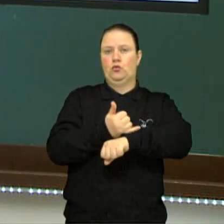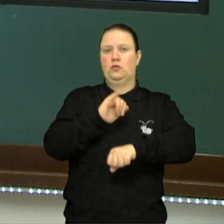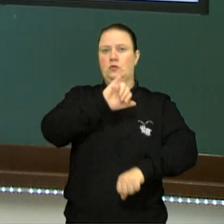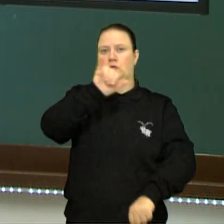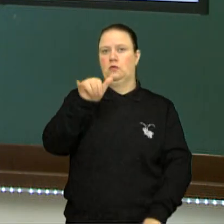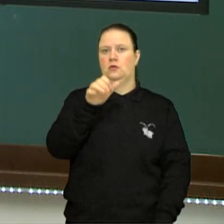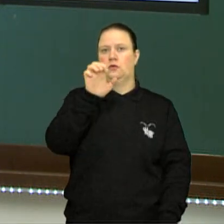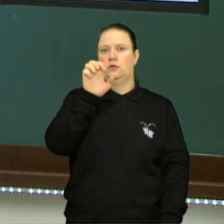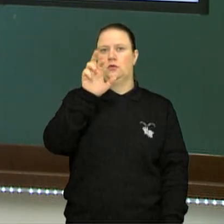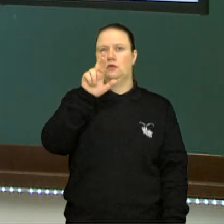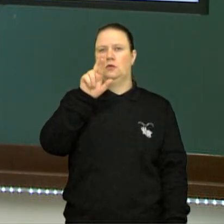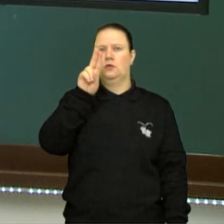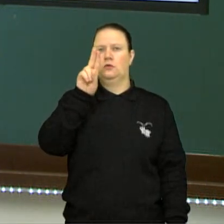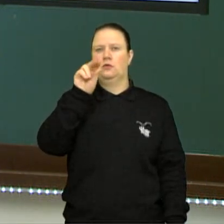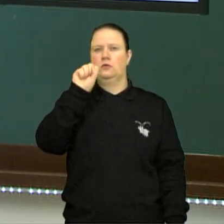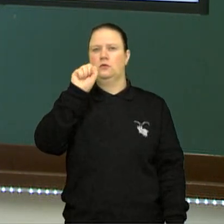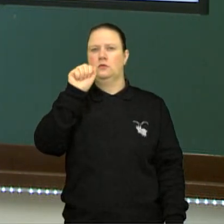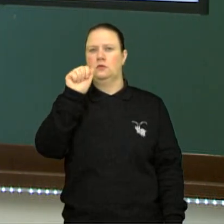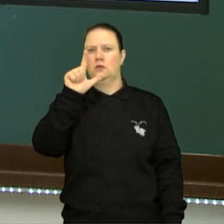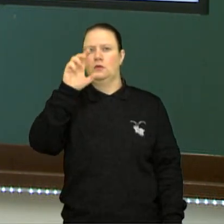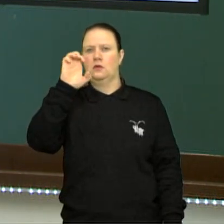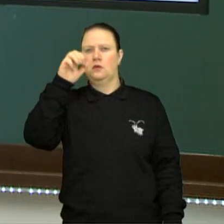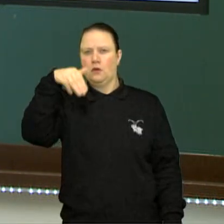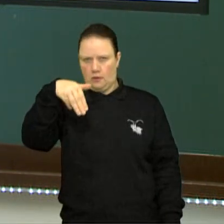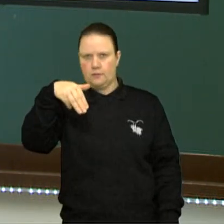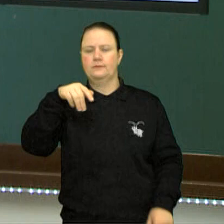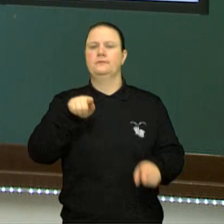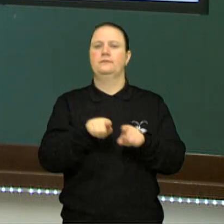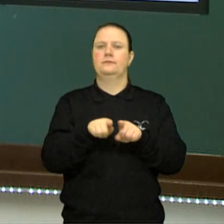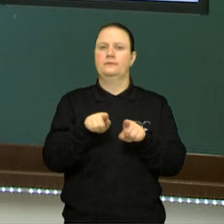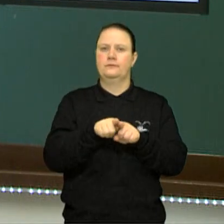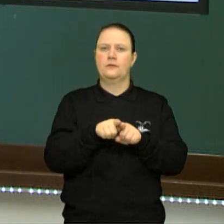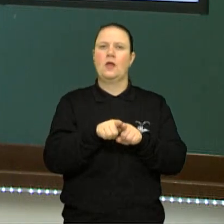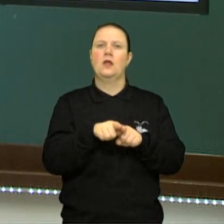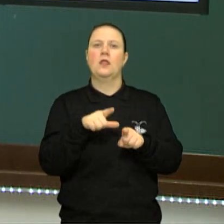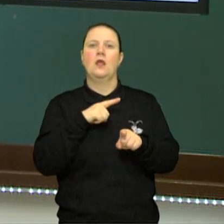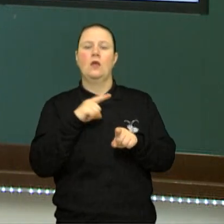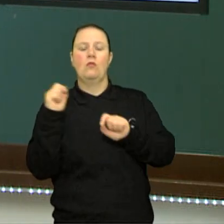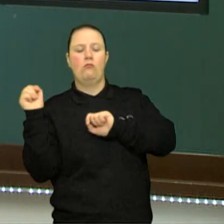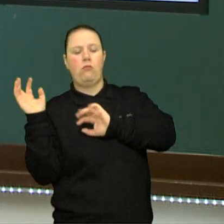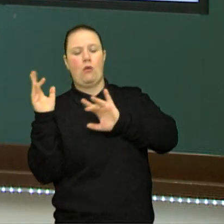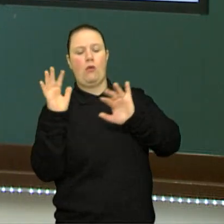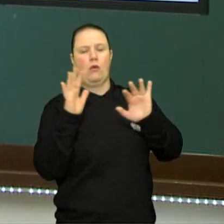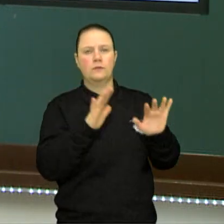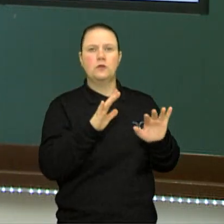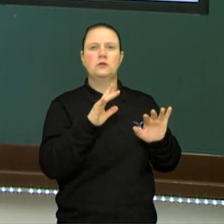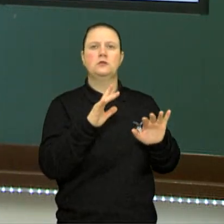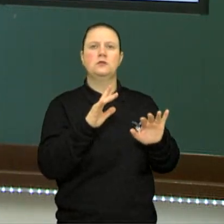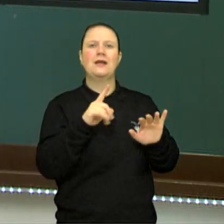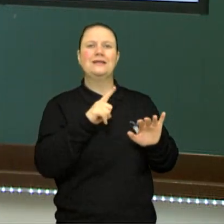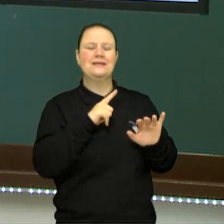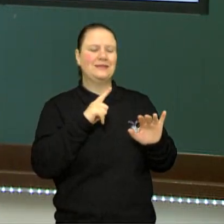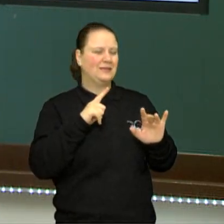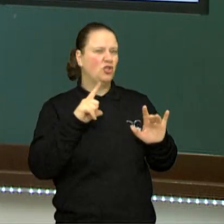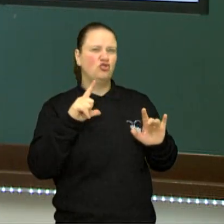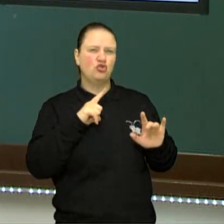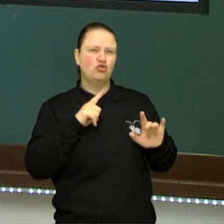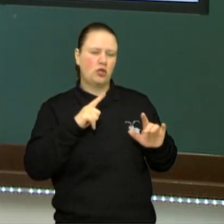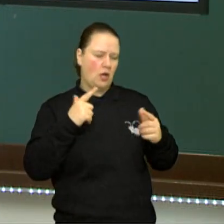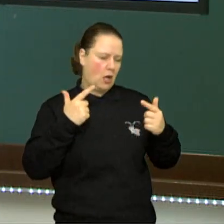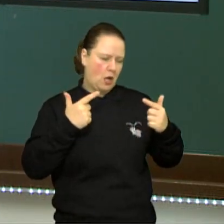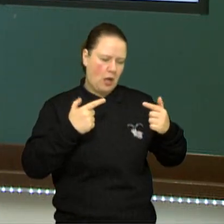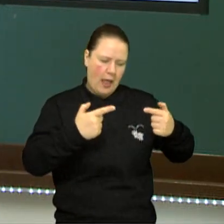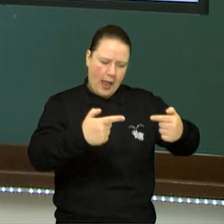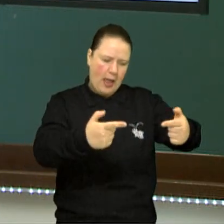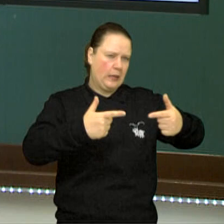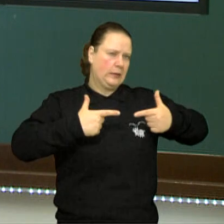pessoal? As cruzadas, exatamente. A gente vai ter o domínio dos muçulmanos ali e os cristãos eles vão combater, né?